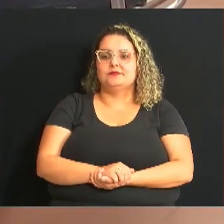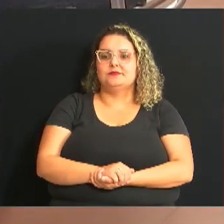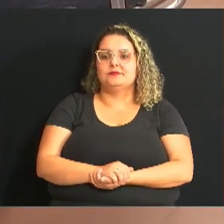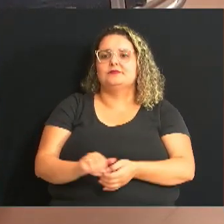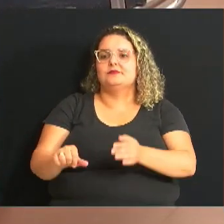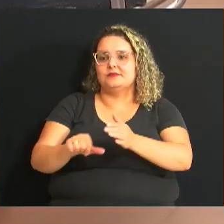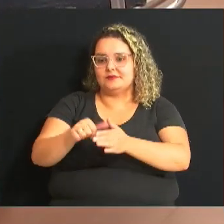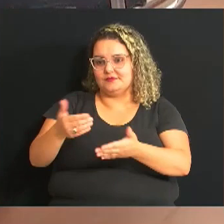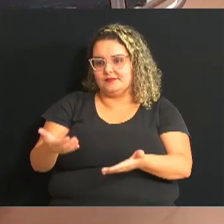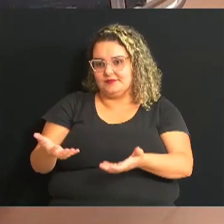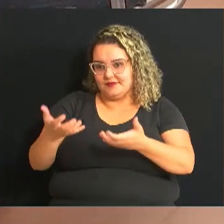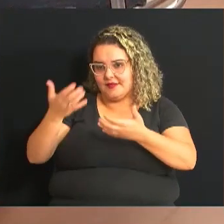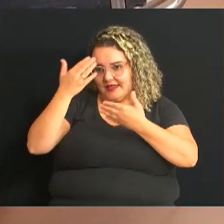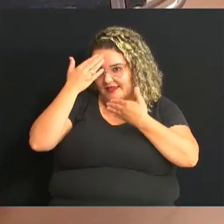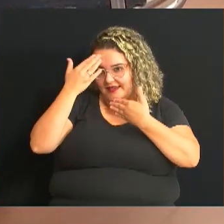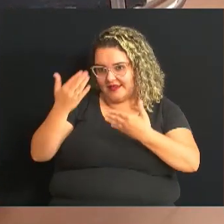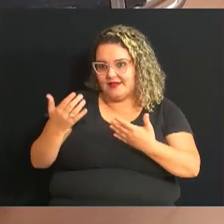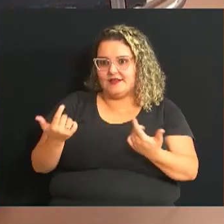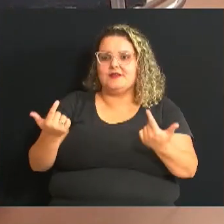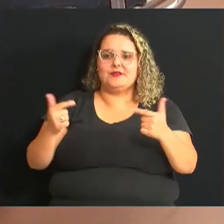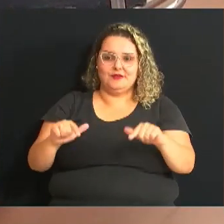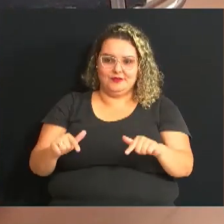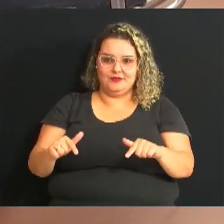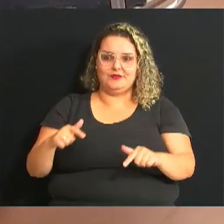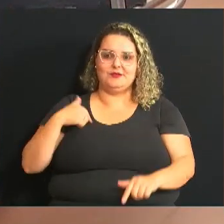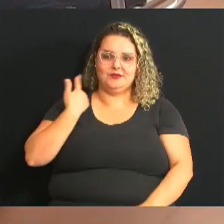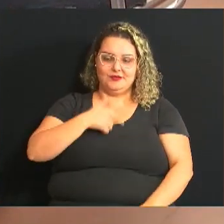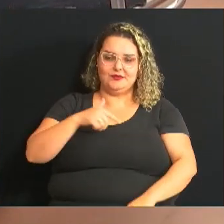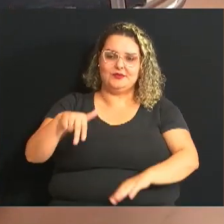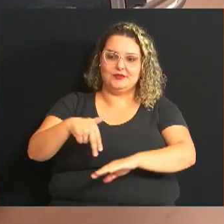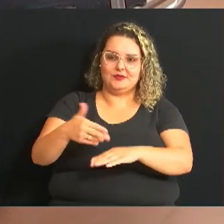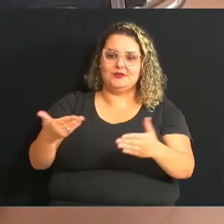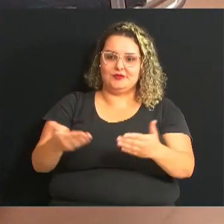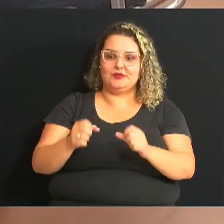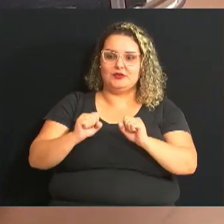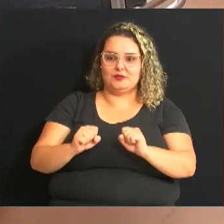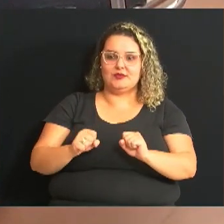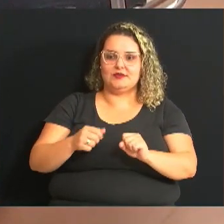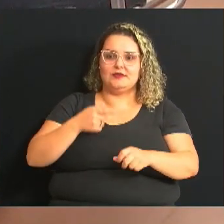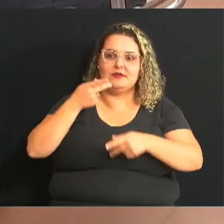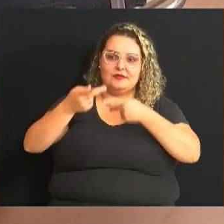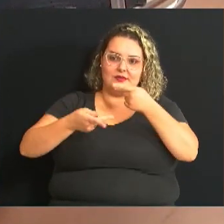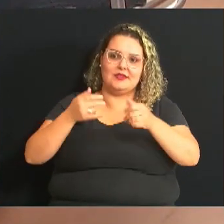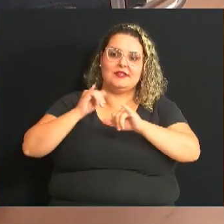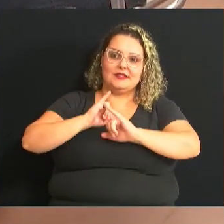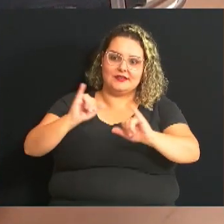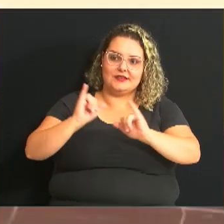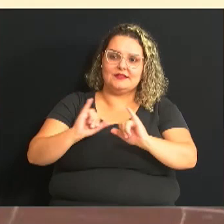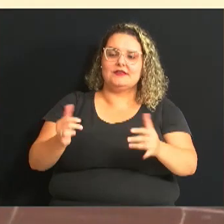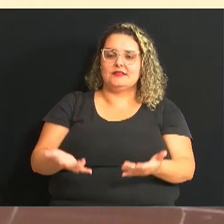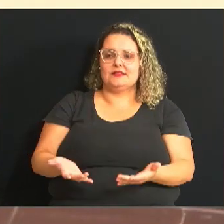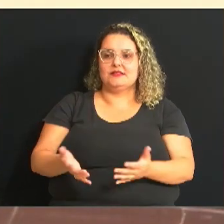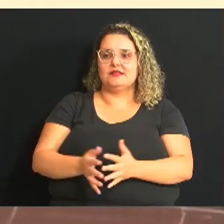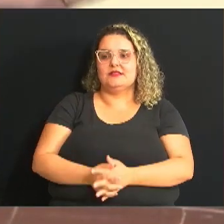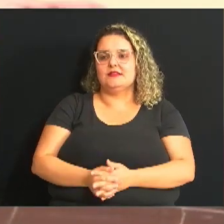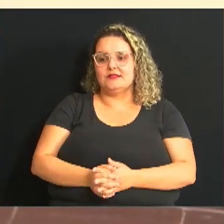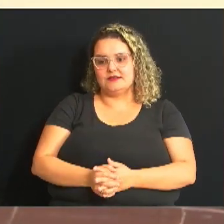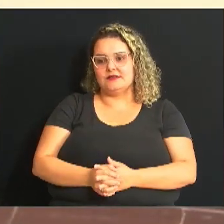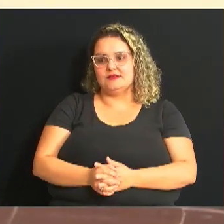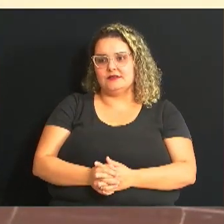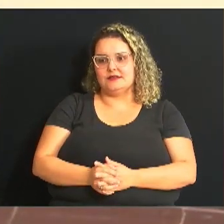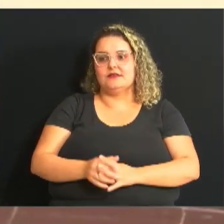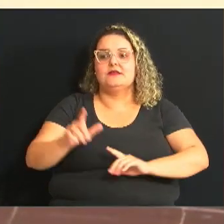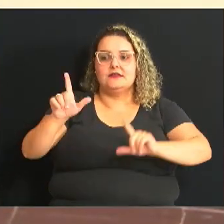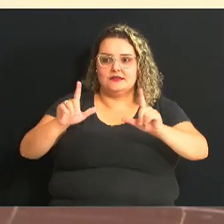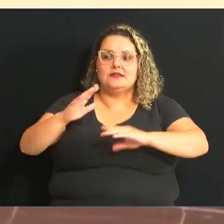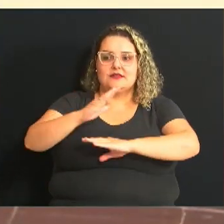Primeiramente, eu queria agradecer o espaço da gente estar hoje aqui, podendo fazer a divulgação da campanha. A TV Câmara